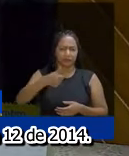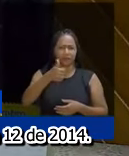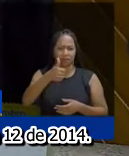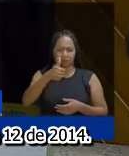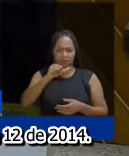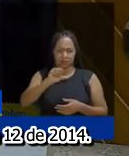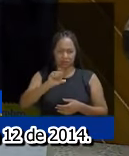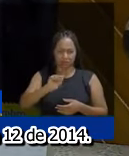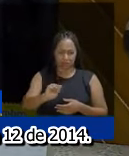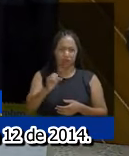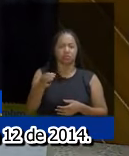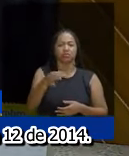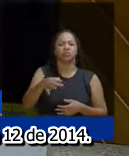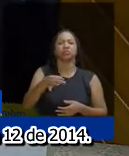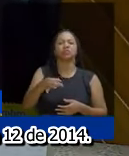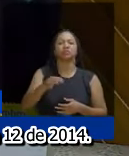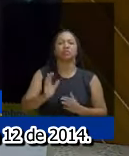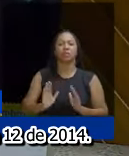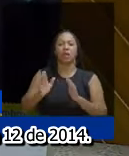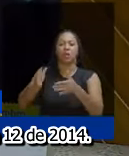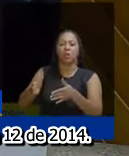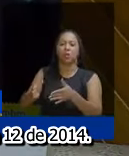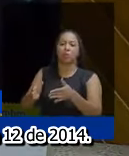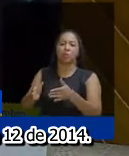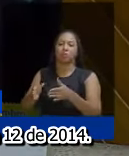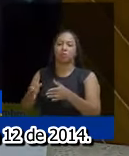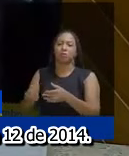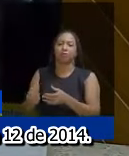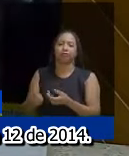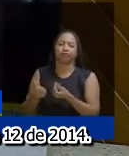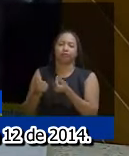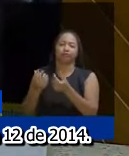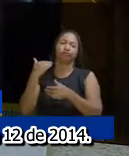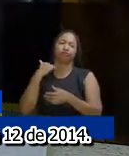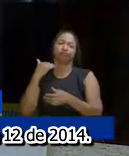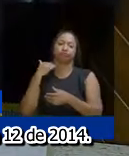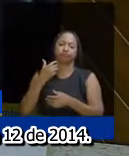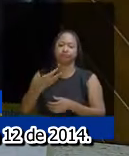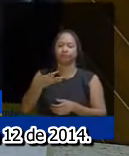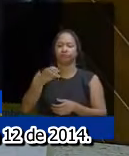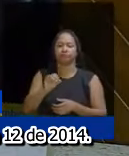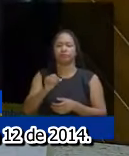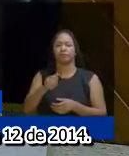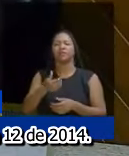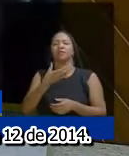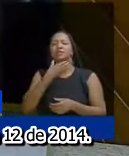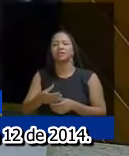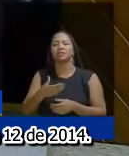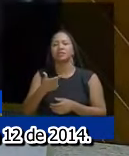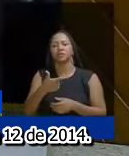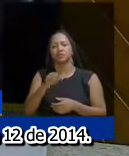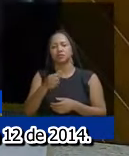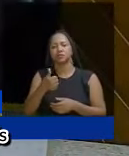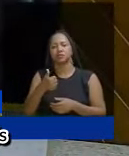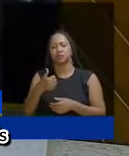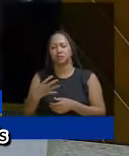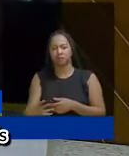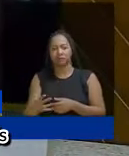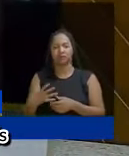225.697,18, que estavam na conta específica em 30/12/2014.